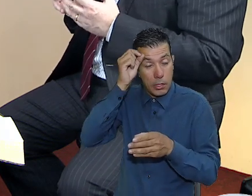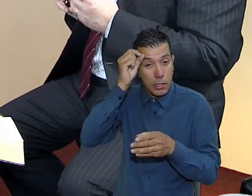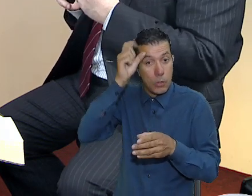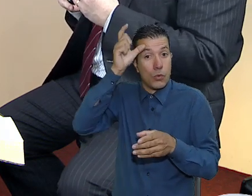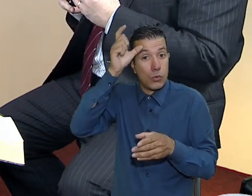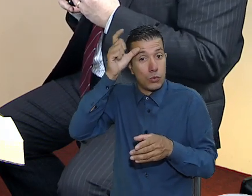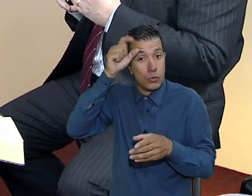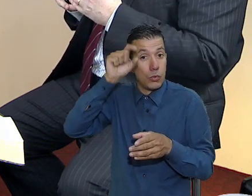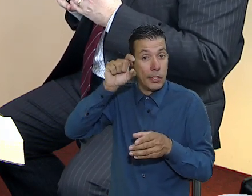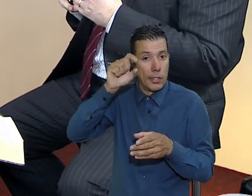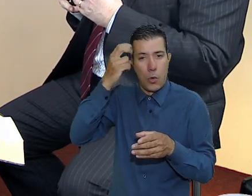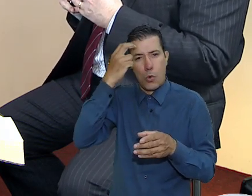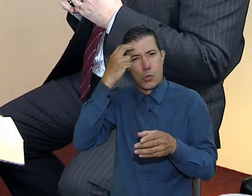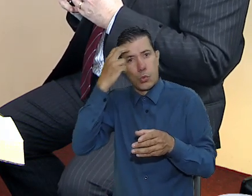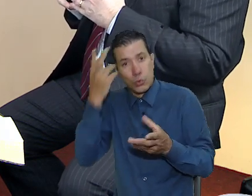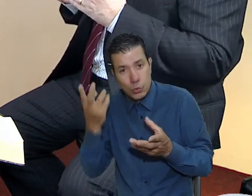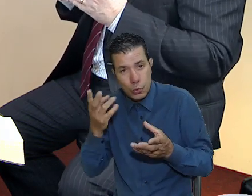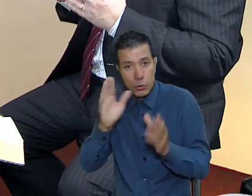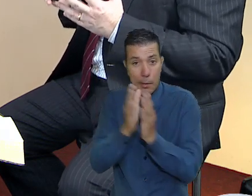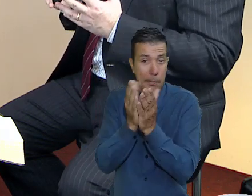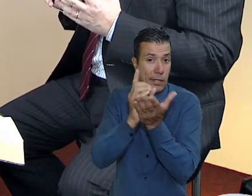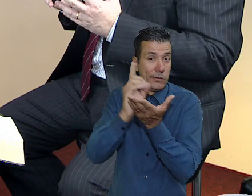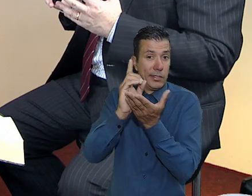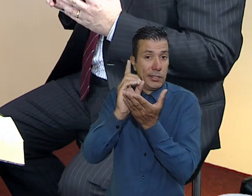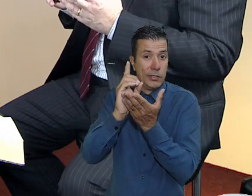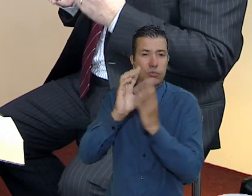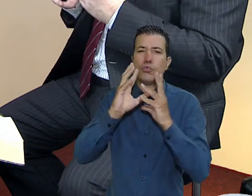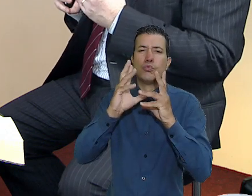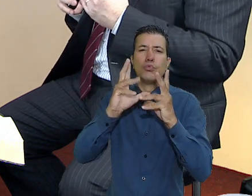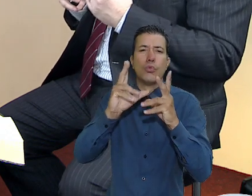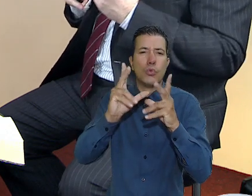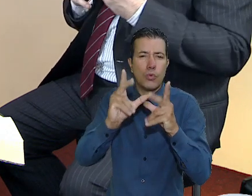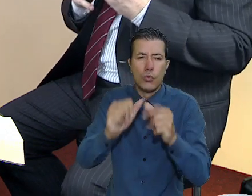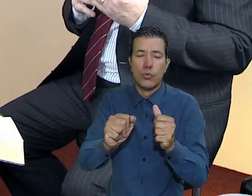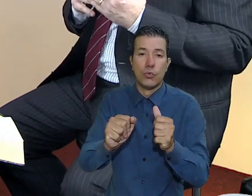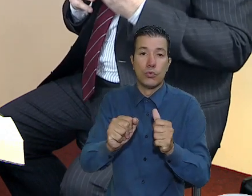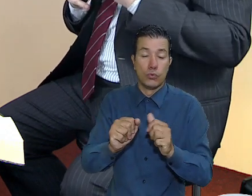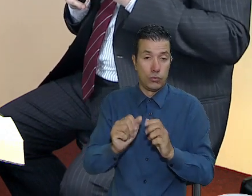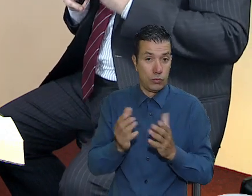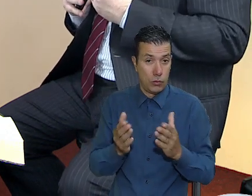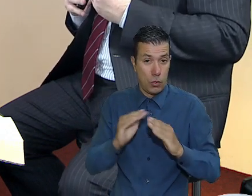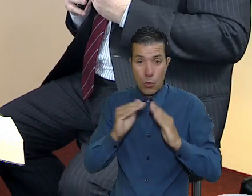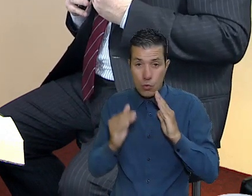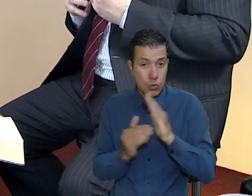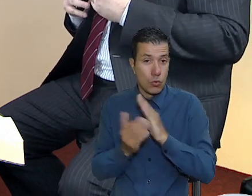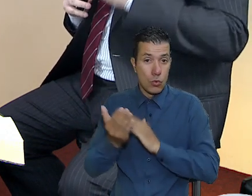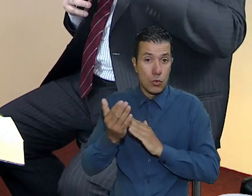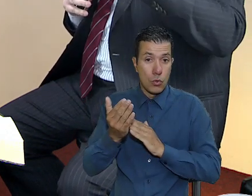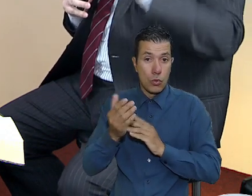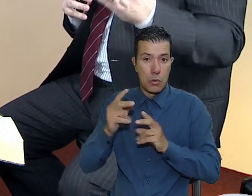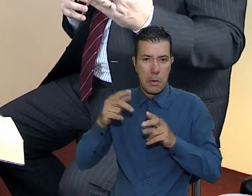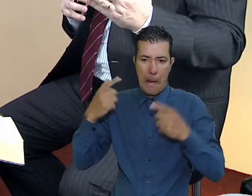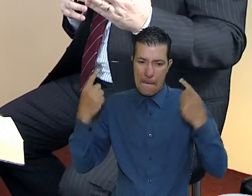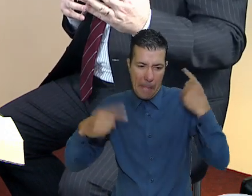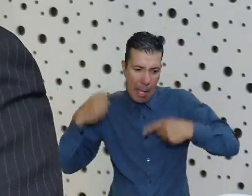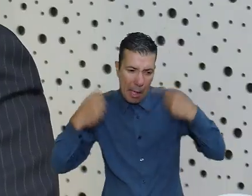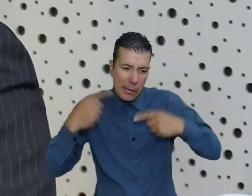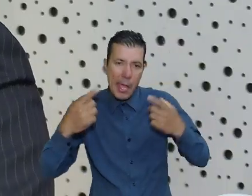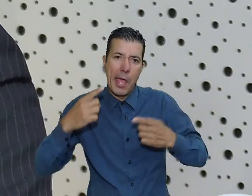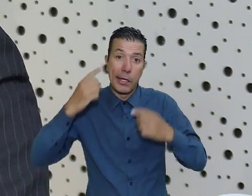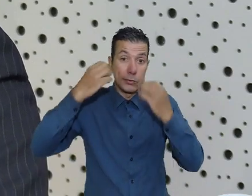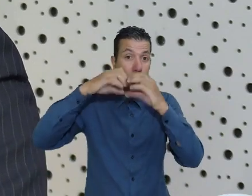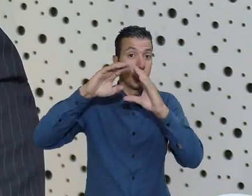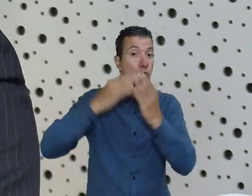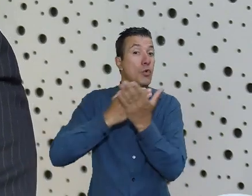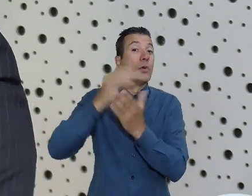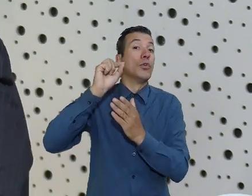bíblica, quatro significa número de totalidade. Ou seja, é uma guerra que iniciou lá no céu, mas